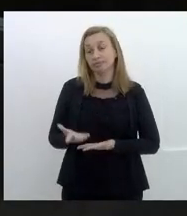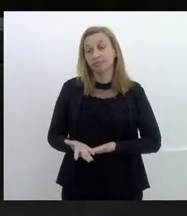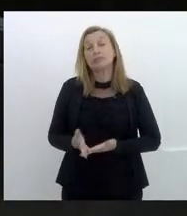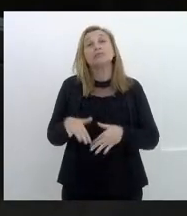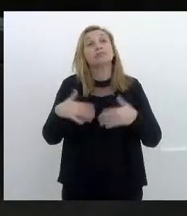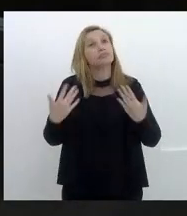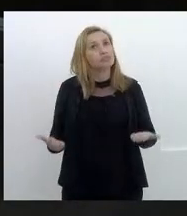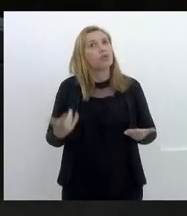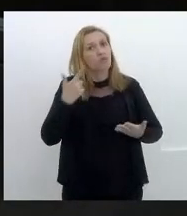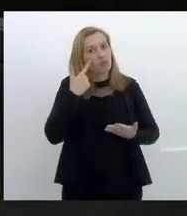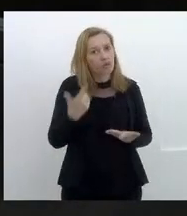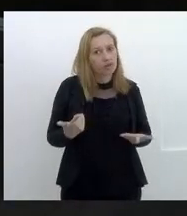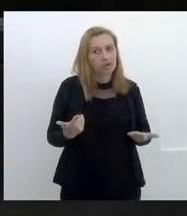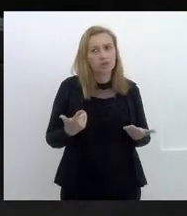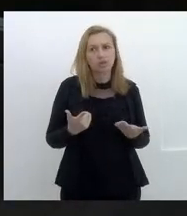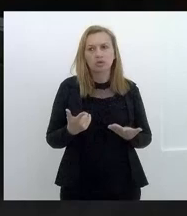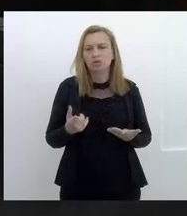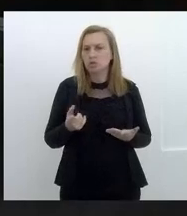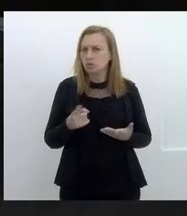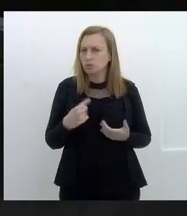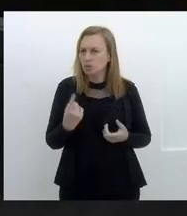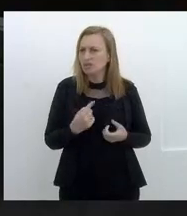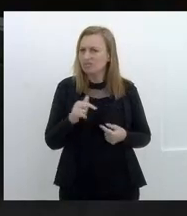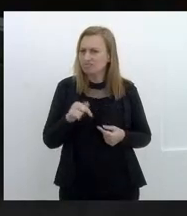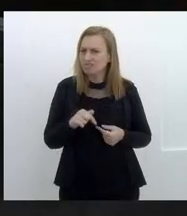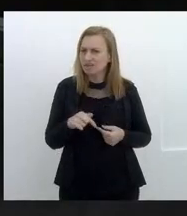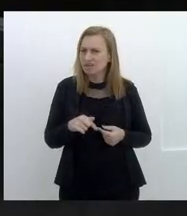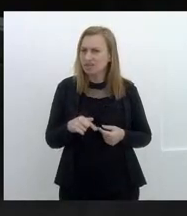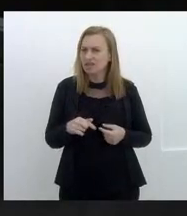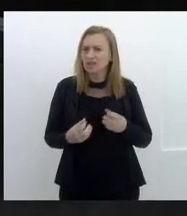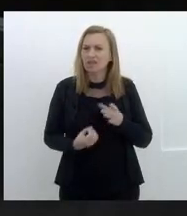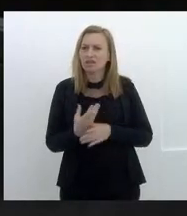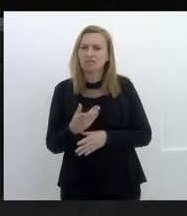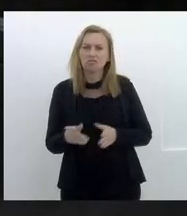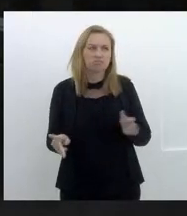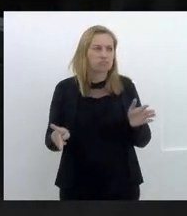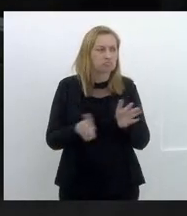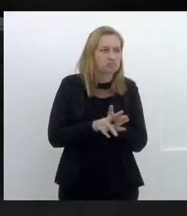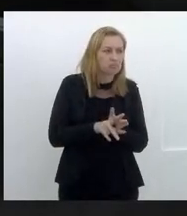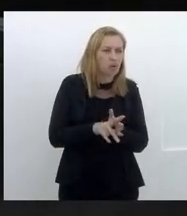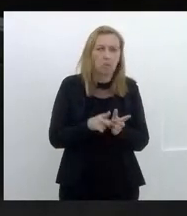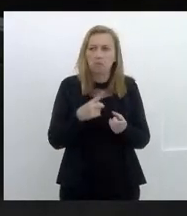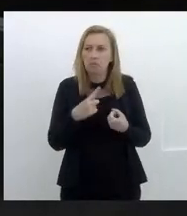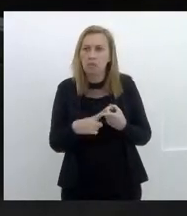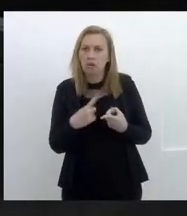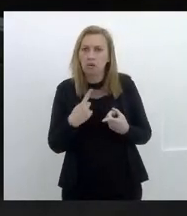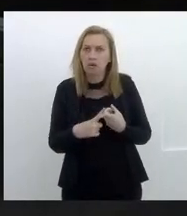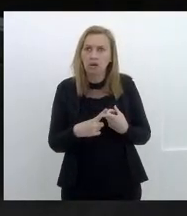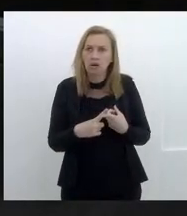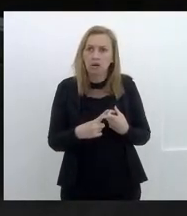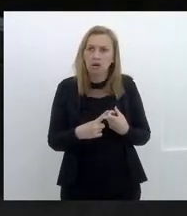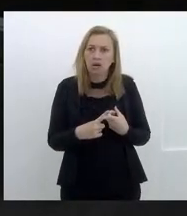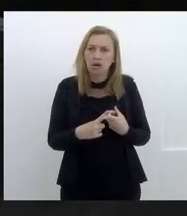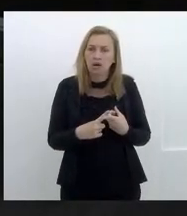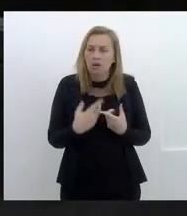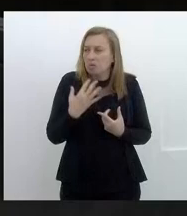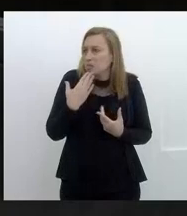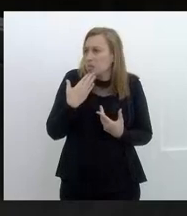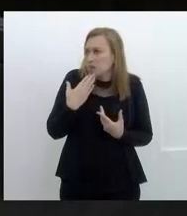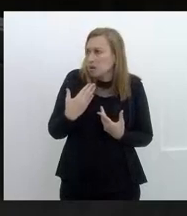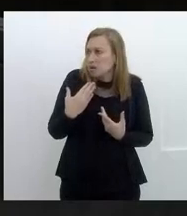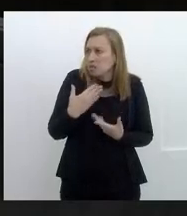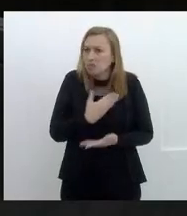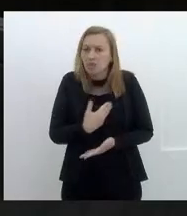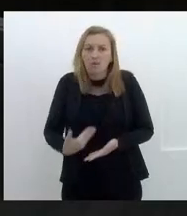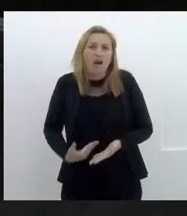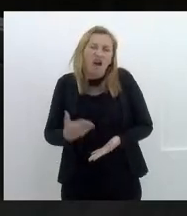Então veja só nós não estamos aqui fazendo esse projeto porque a gente sugeriu o